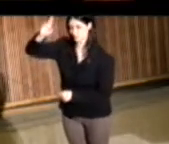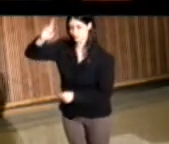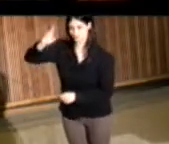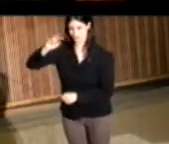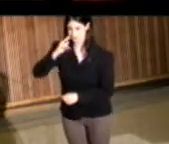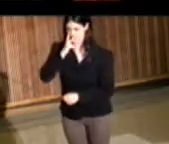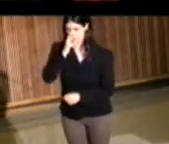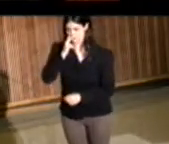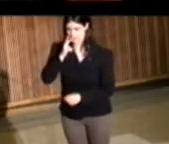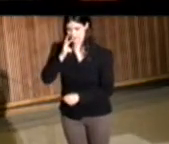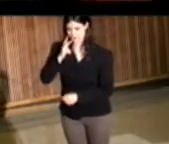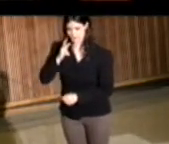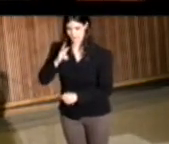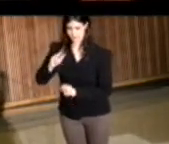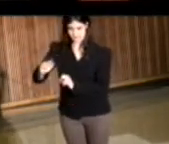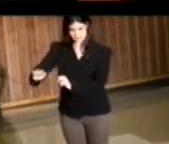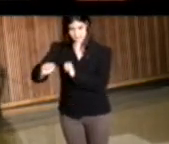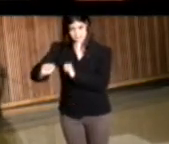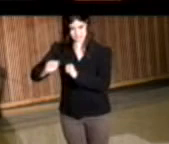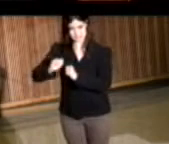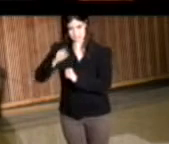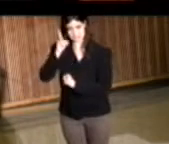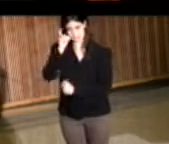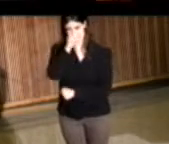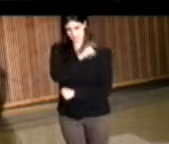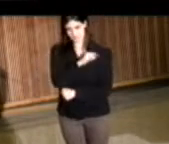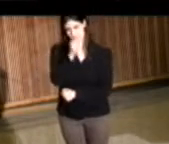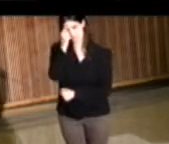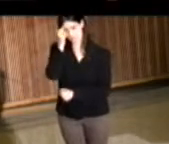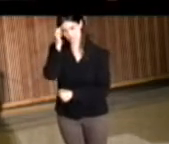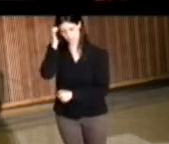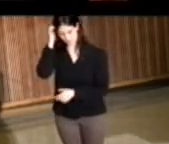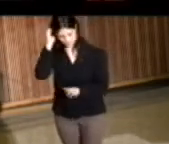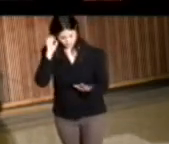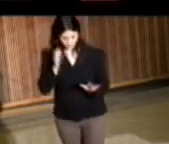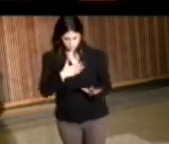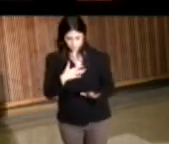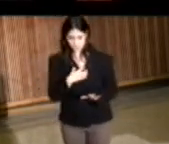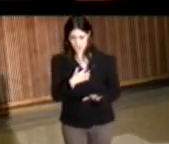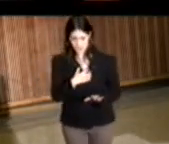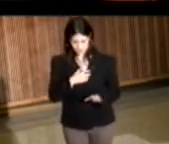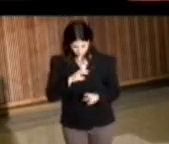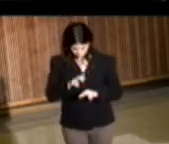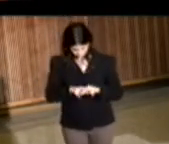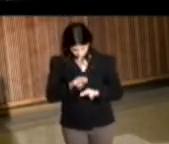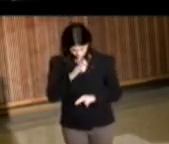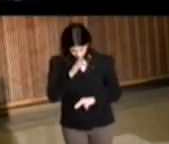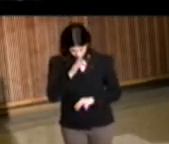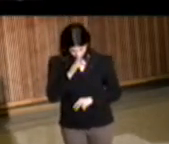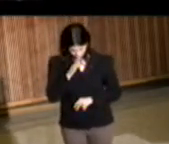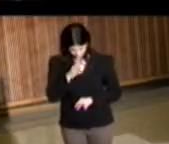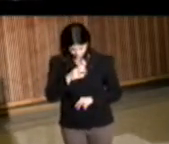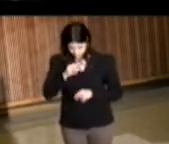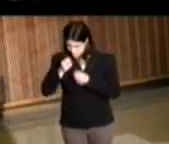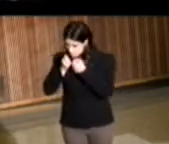sofro é dizer: não, eu vou fazer do meu jeito, eu vou orar aqui quietinho no meu canto. Mas a gente não